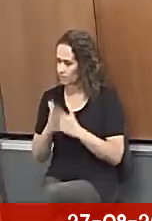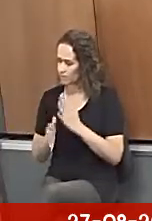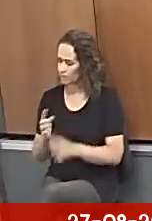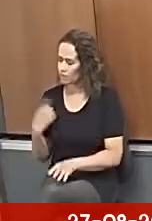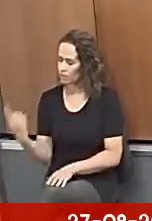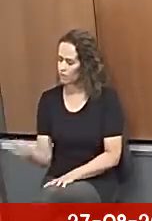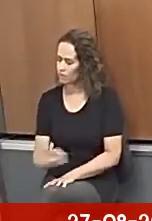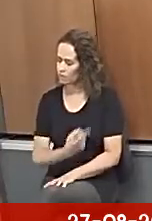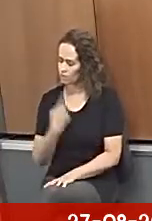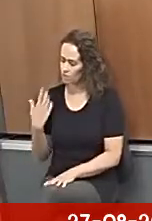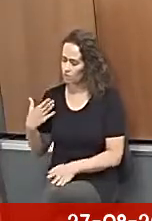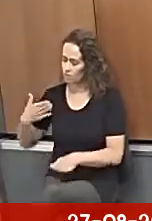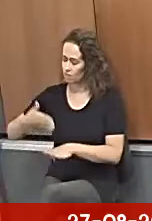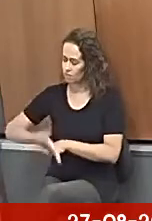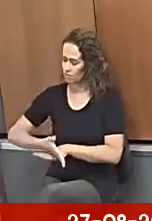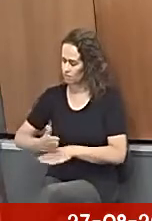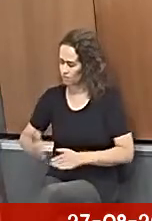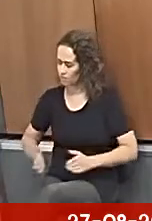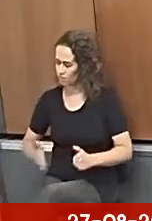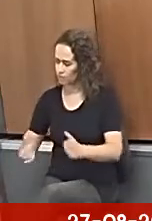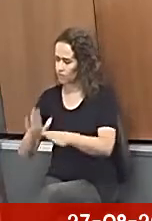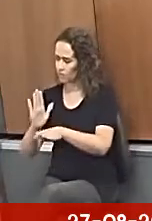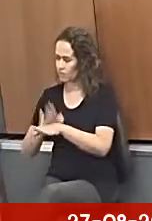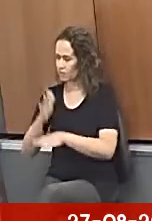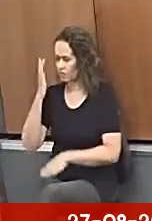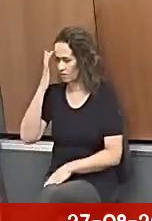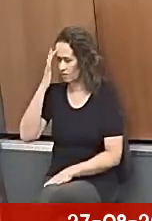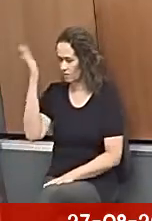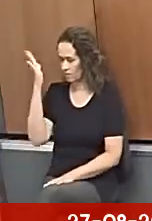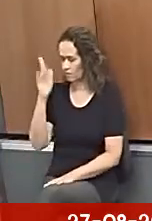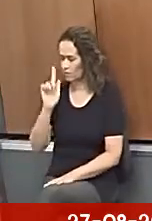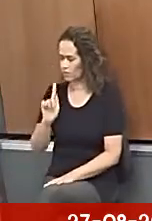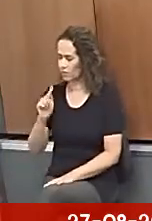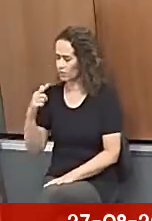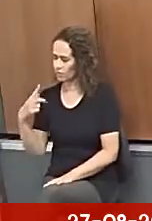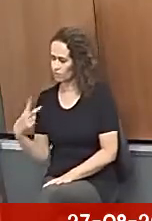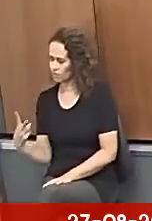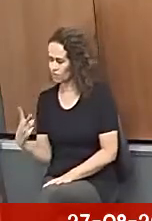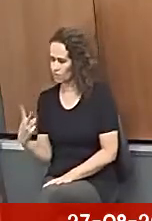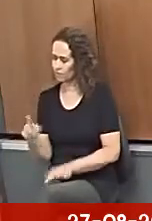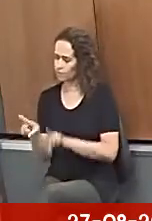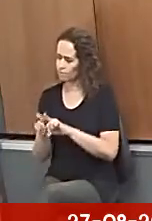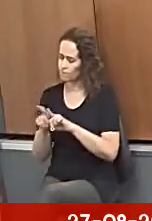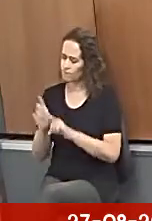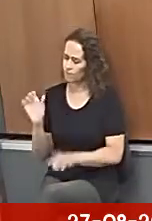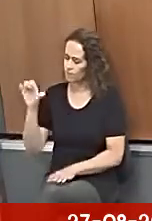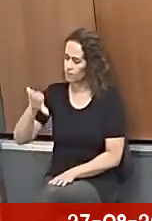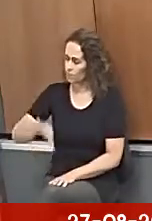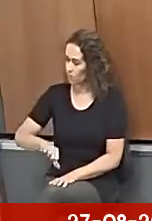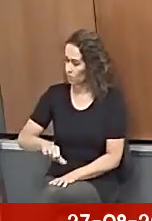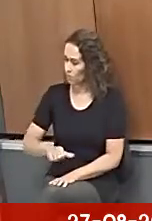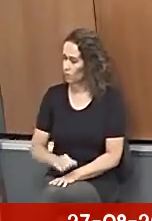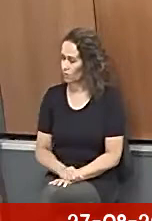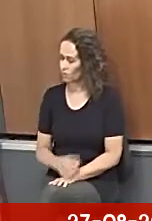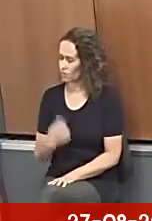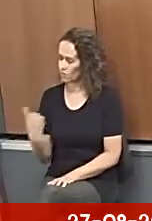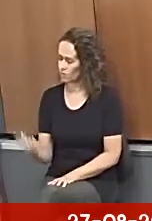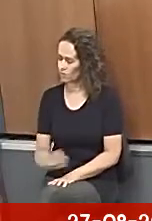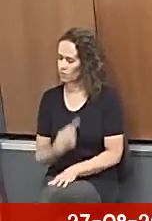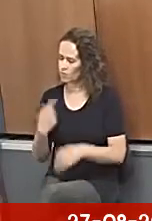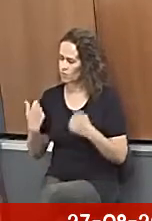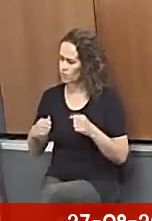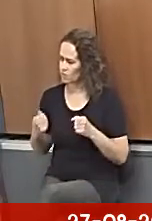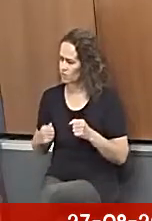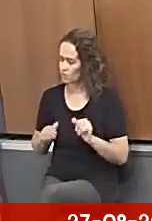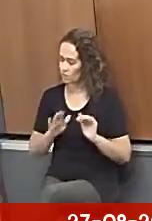acessasse o caminho mais próximo para o g2 e pior o setor que nós iríamos ficar o setor é que era do